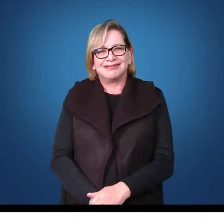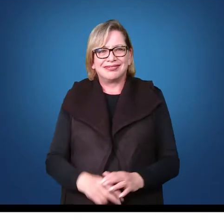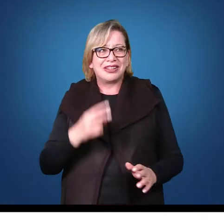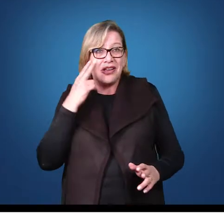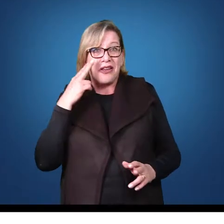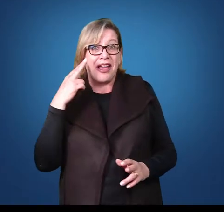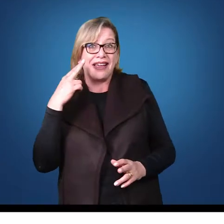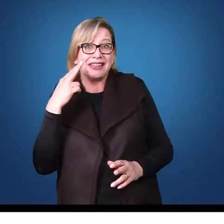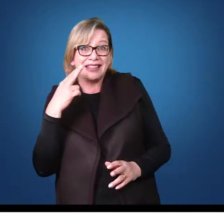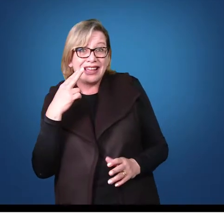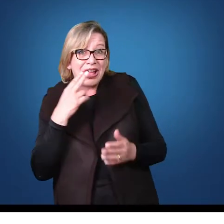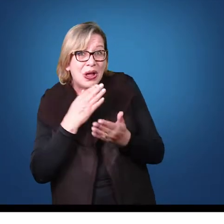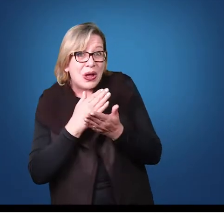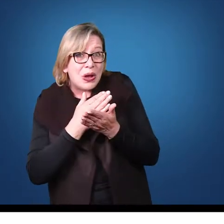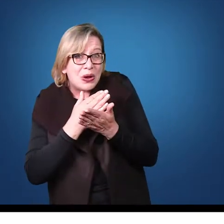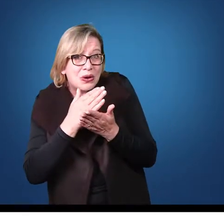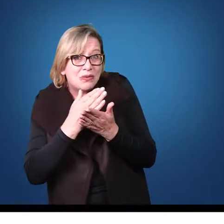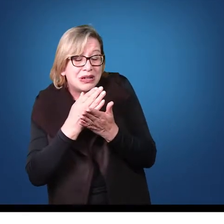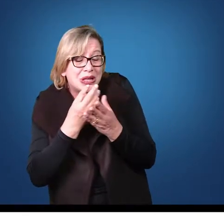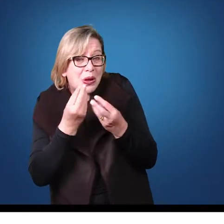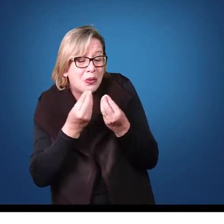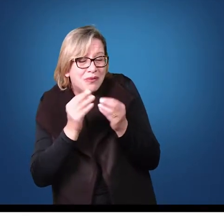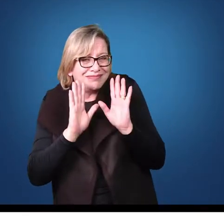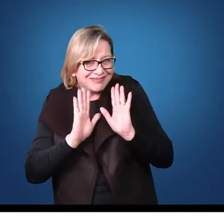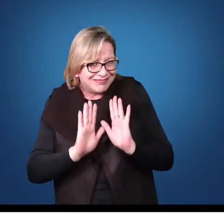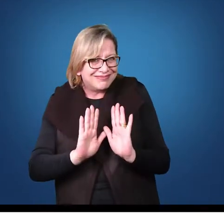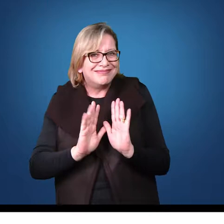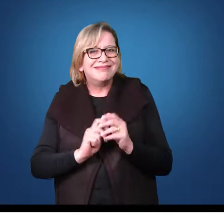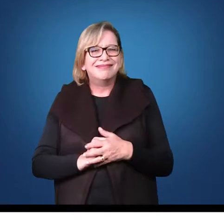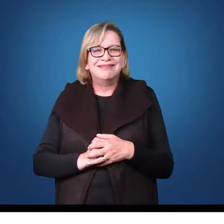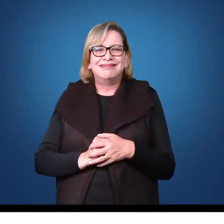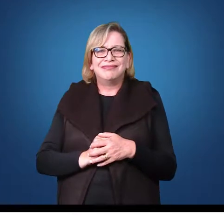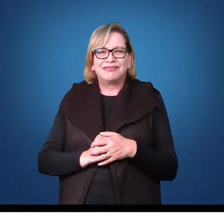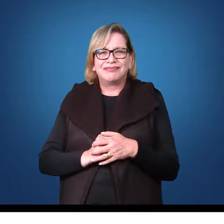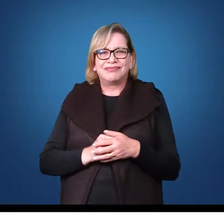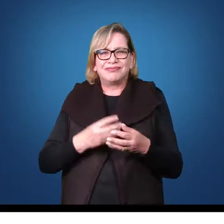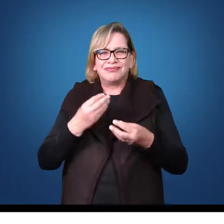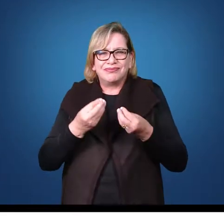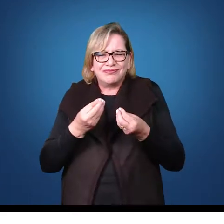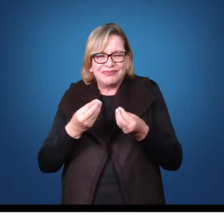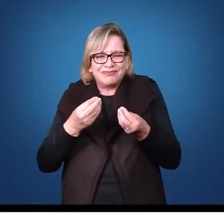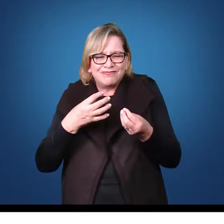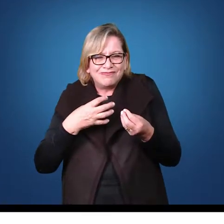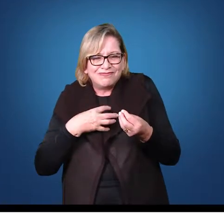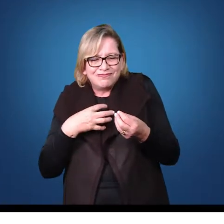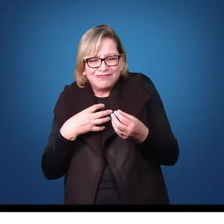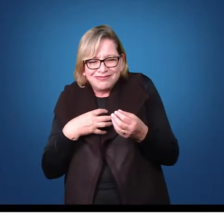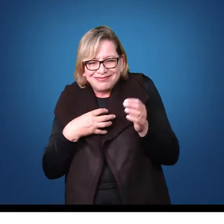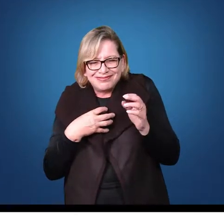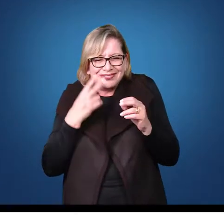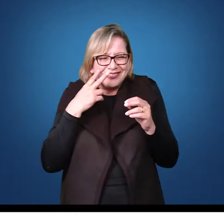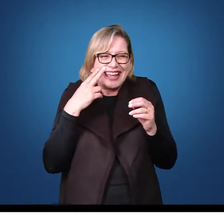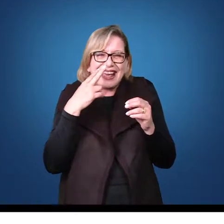Aí. Olha só. Começa desse jeitinho. Desse jeitinho, desse jeitinho.